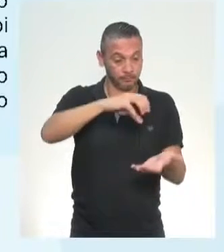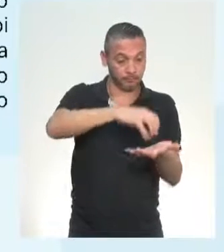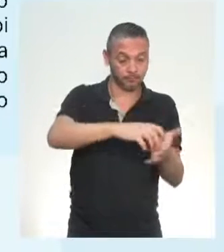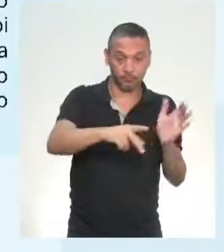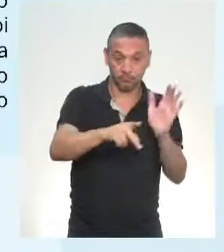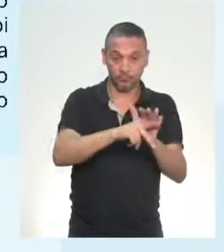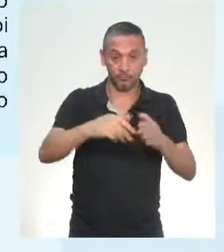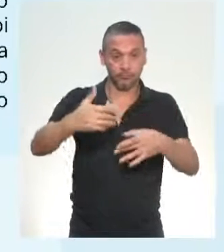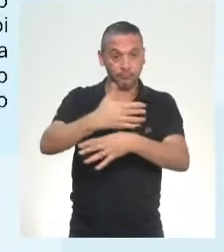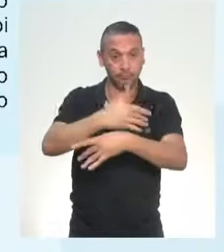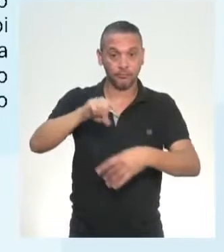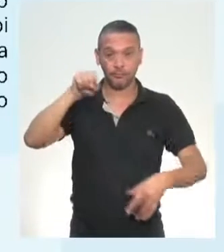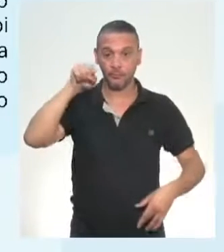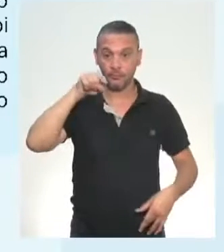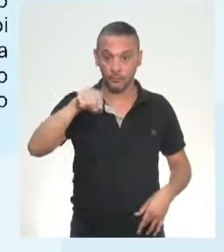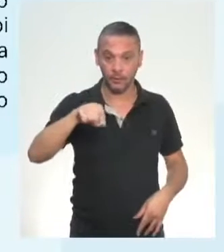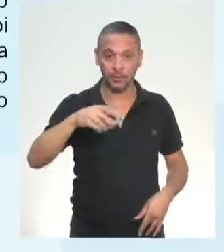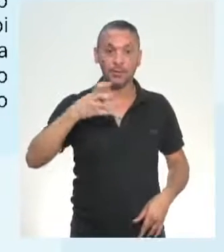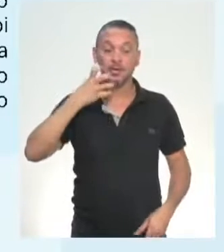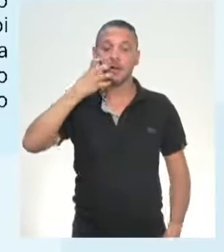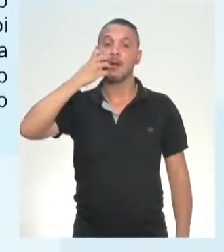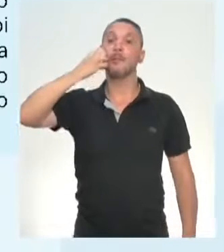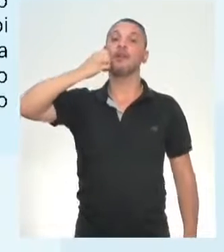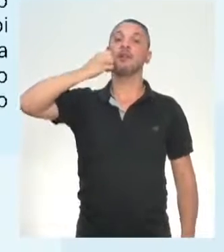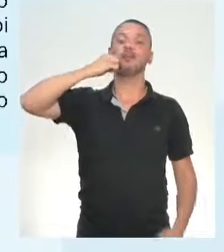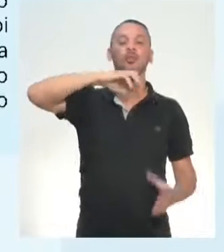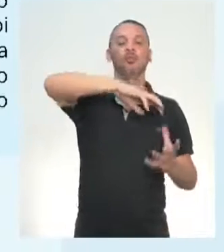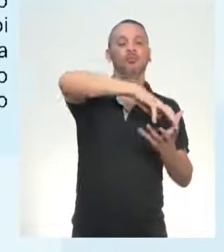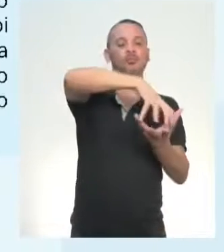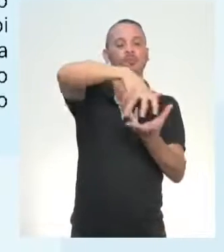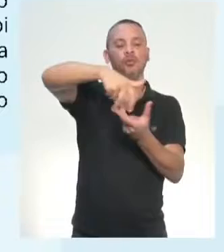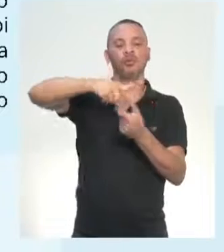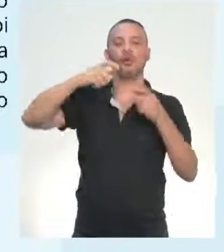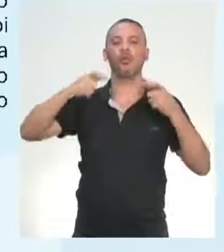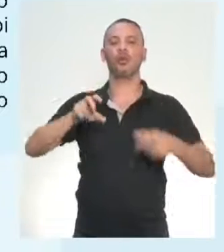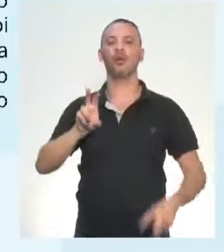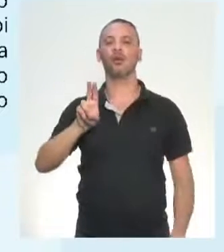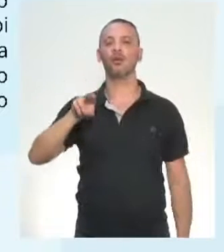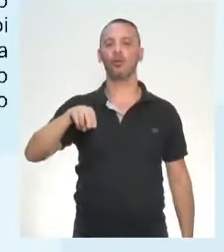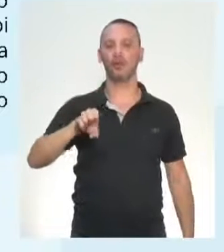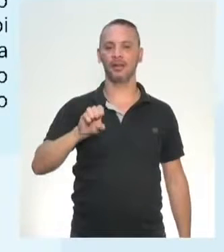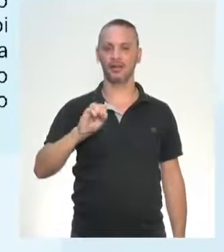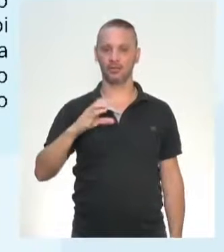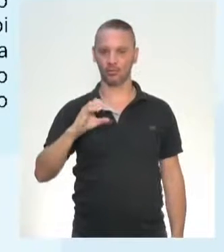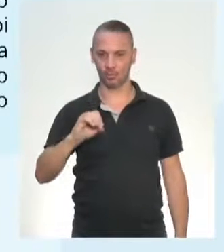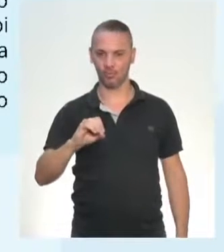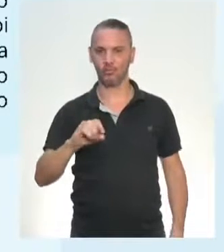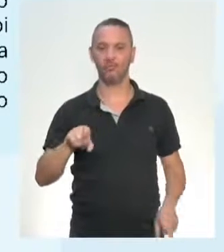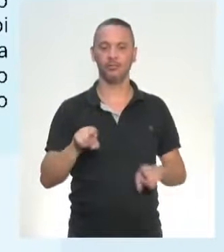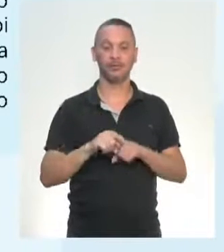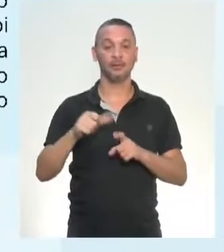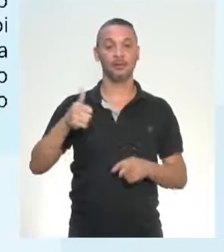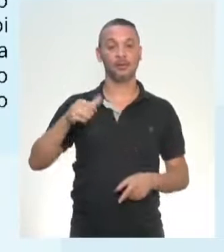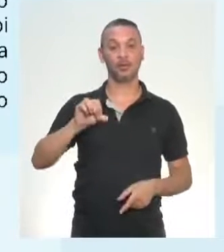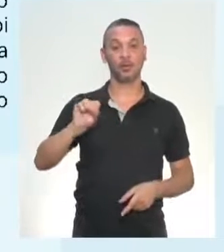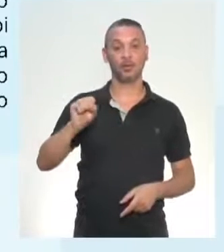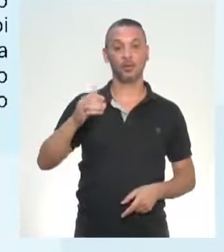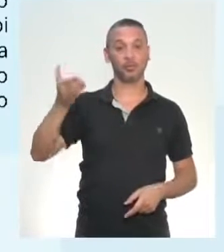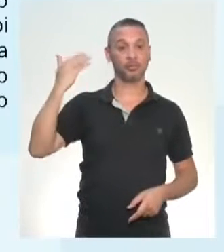da cidade foi declarado Patrimônio Mundial da Unesco em